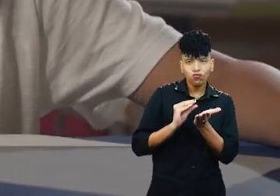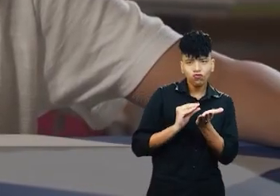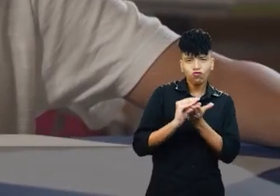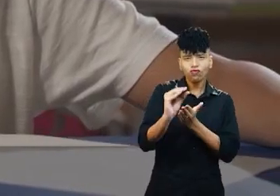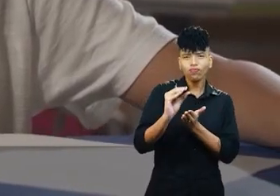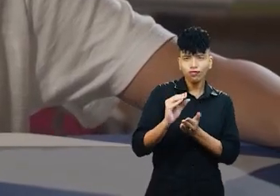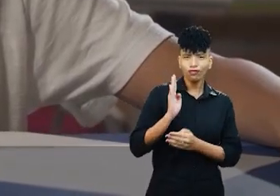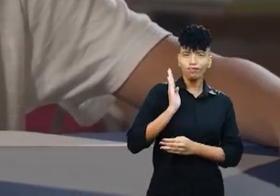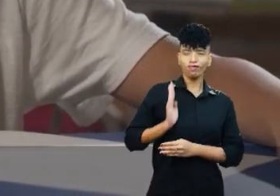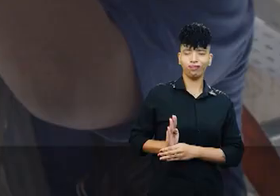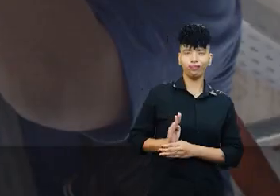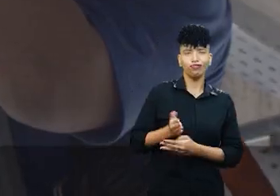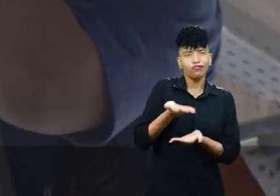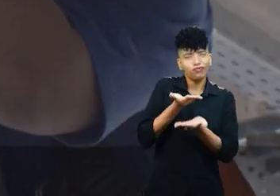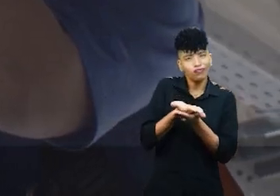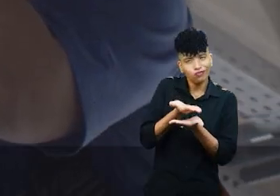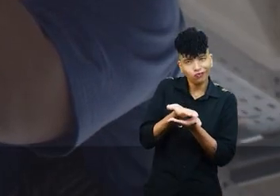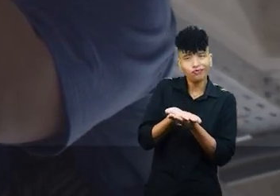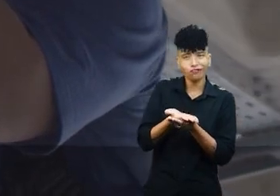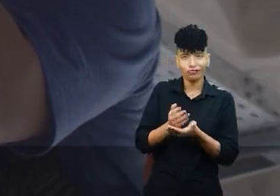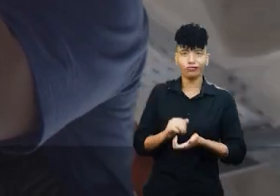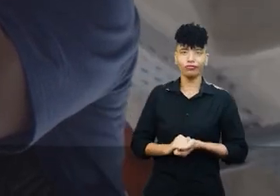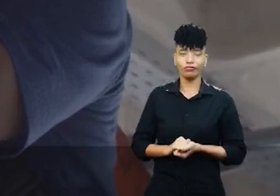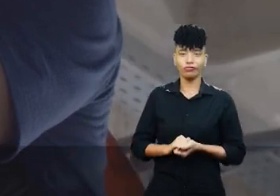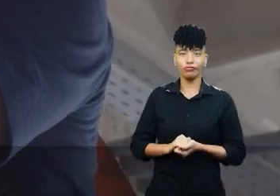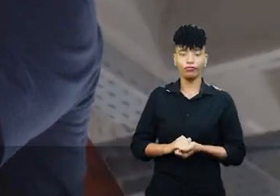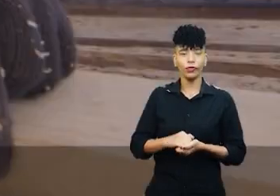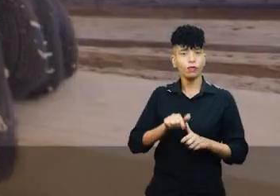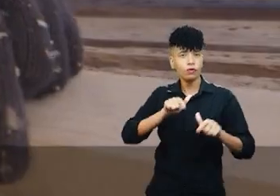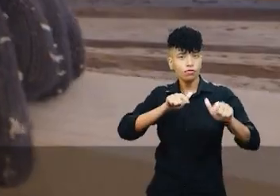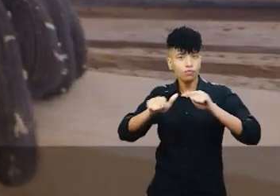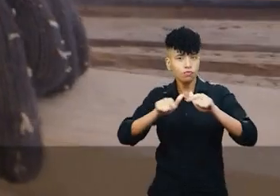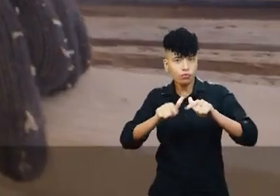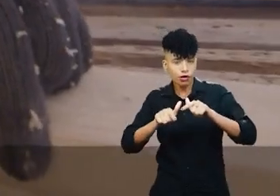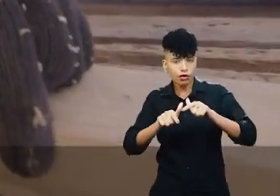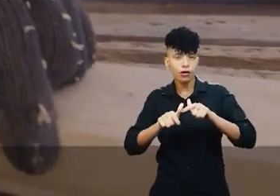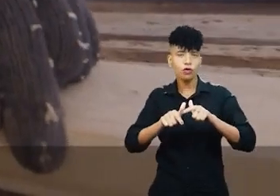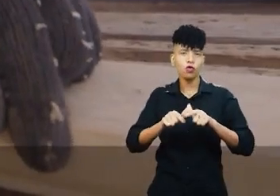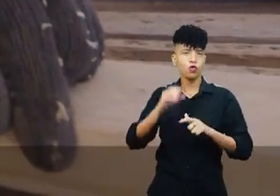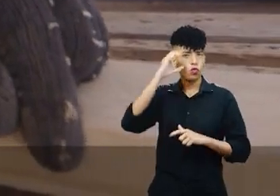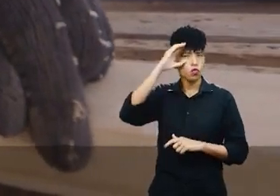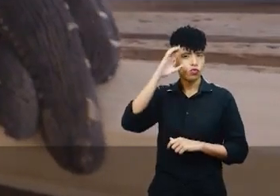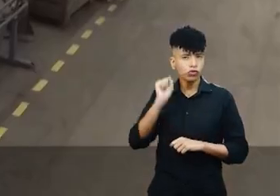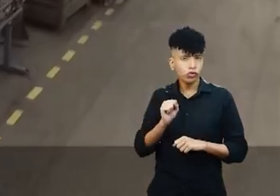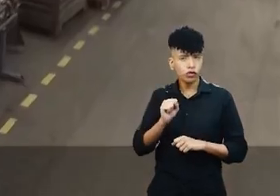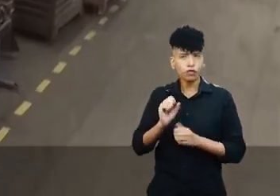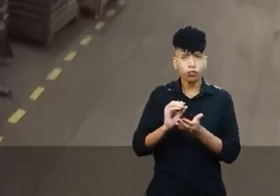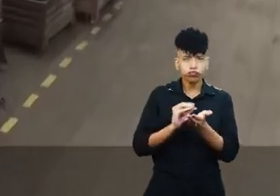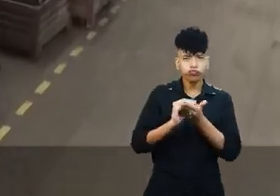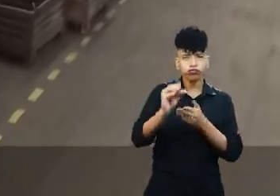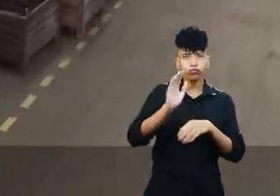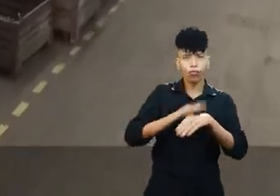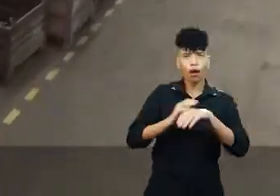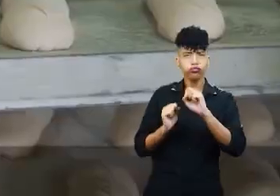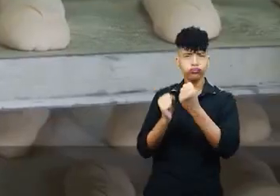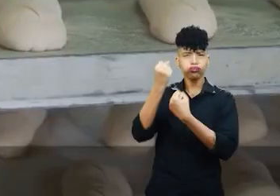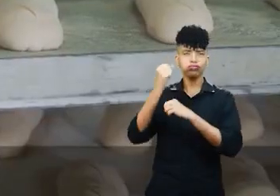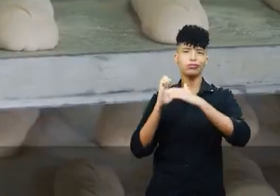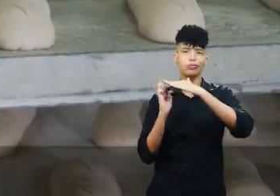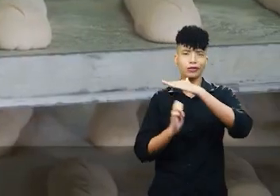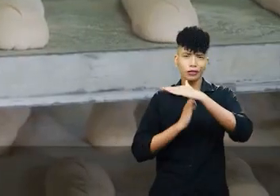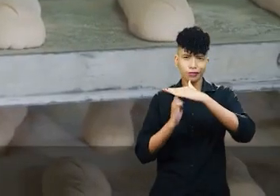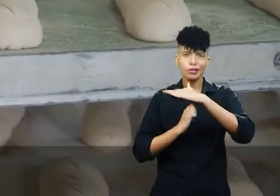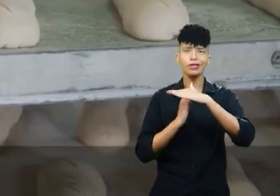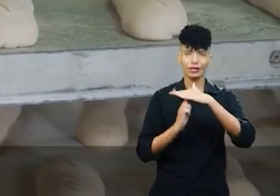incentivo para os alunos. Para gerar emprego e renda, Silvio governador vai atrair mais indústrias com incentivos fiscais,